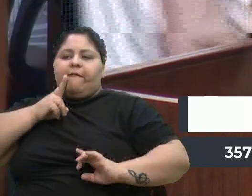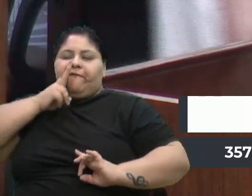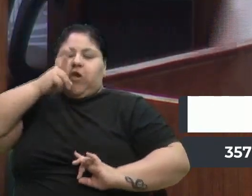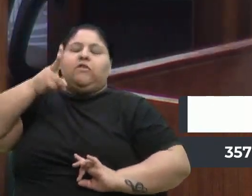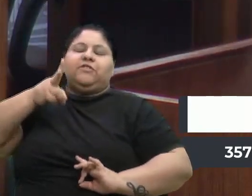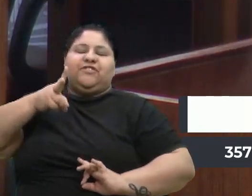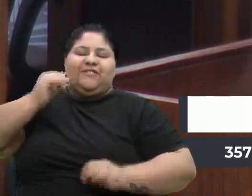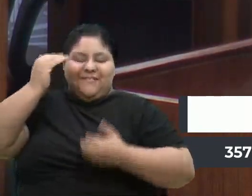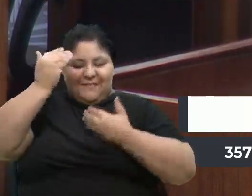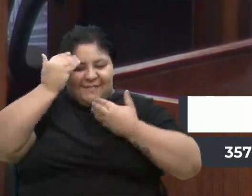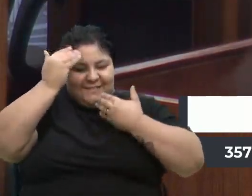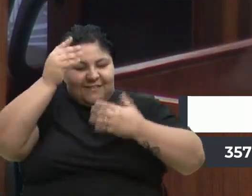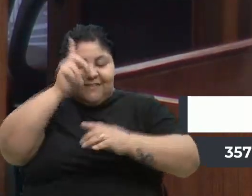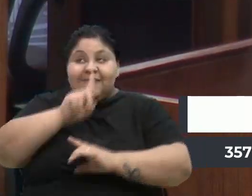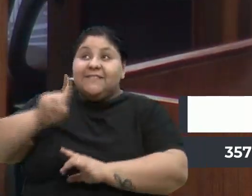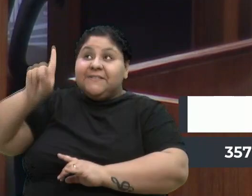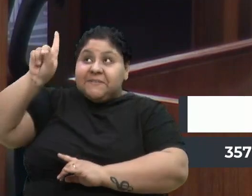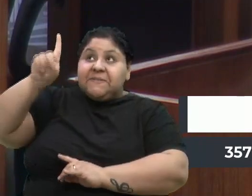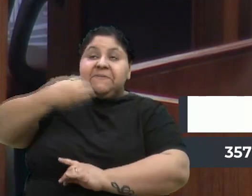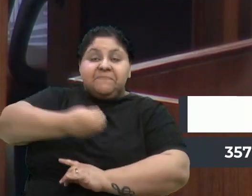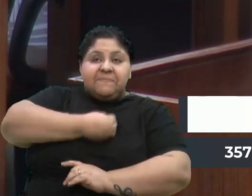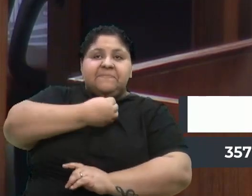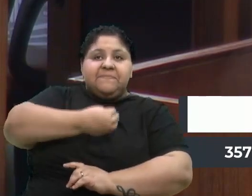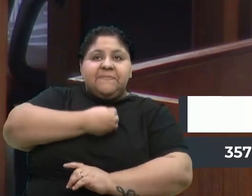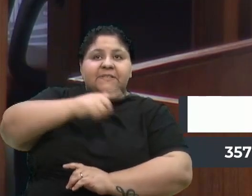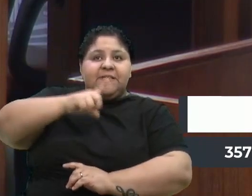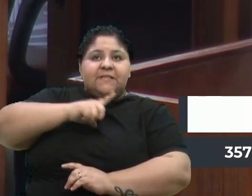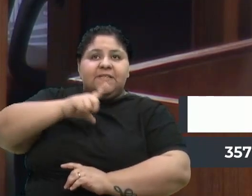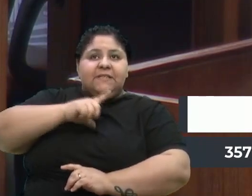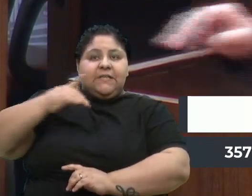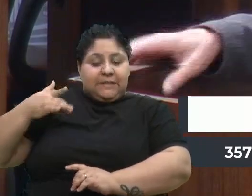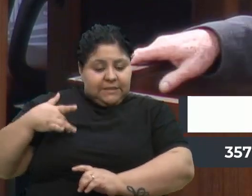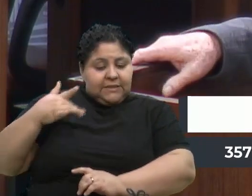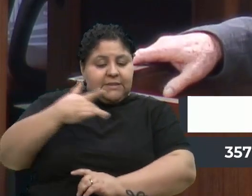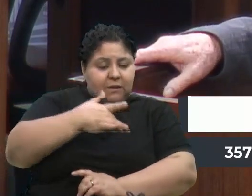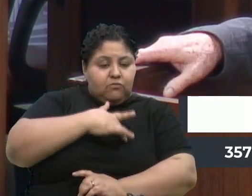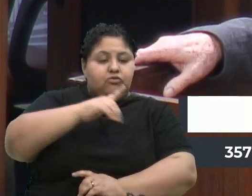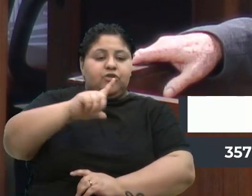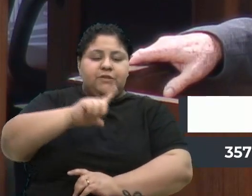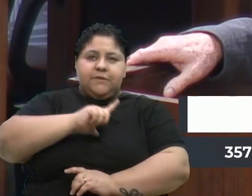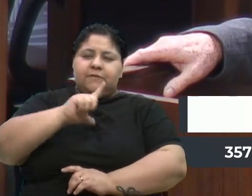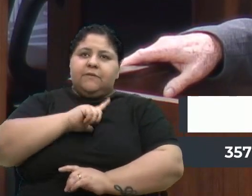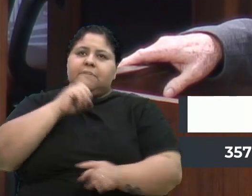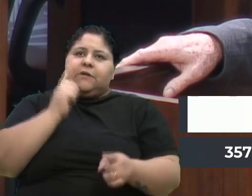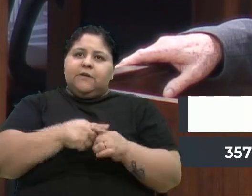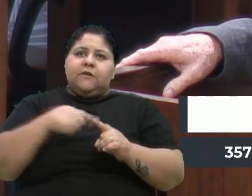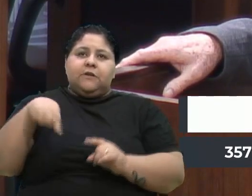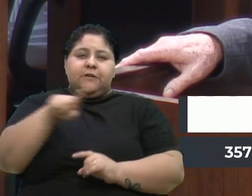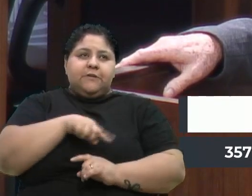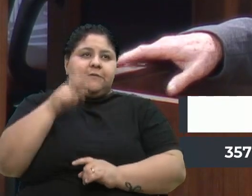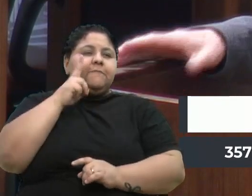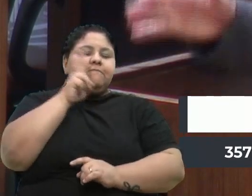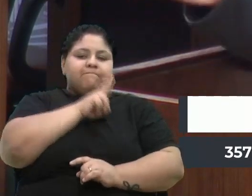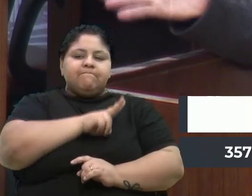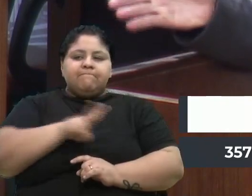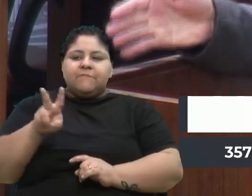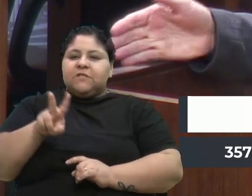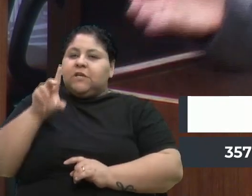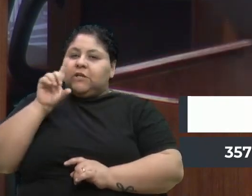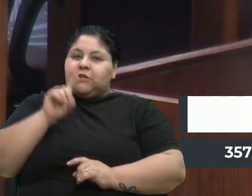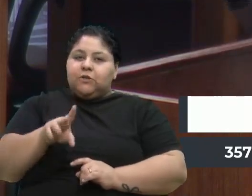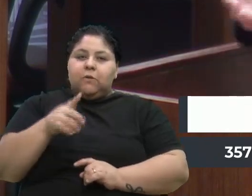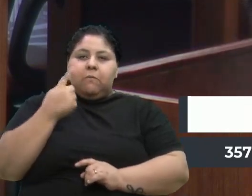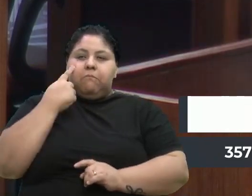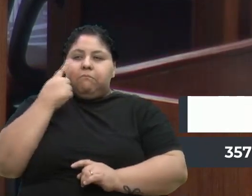e agradecendo a Deus pela vida que tenho, pela saúde que tenho, porque a gente vê que é só olhar ao